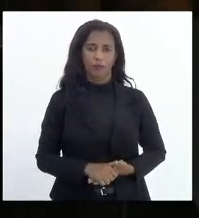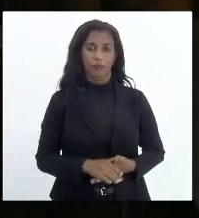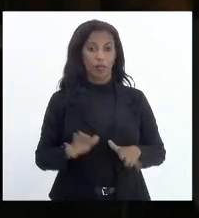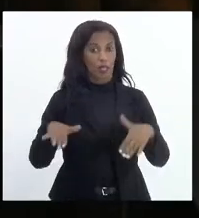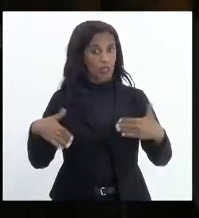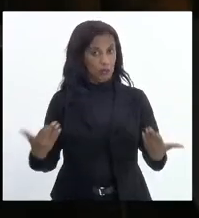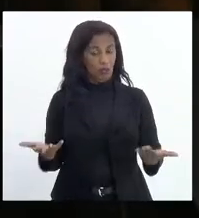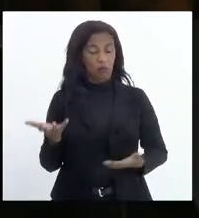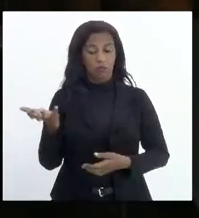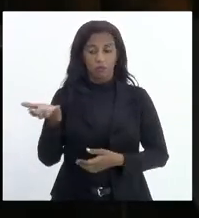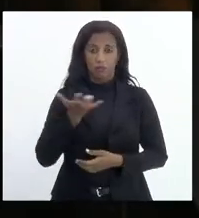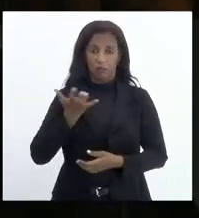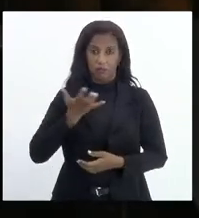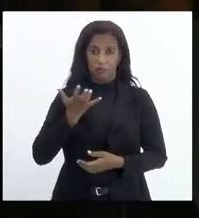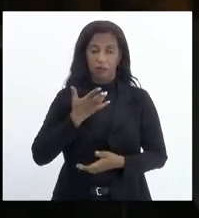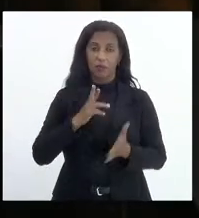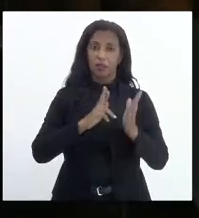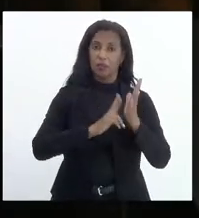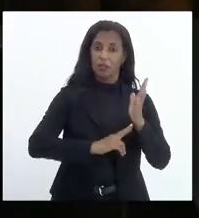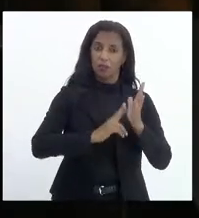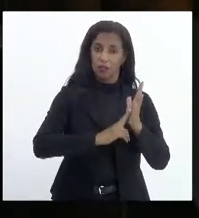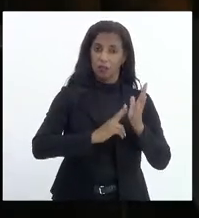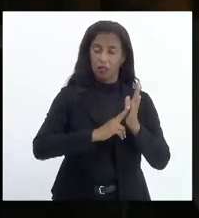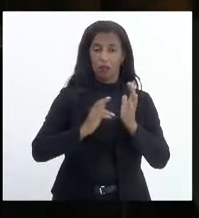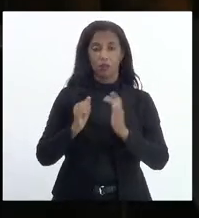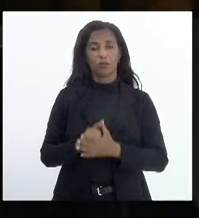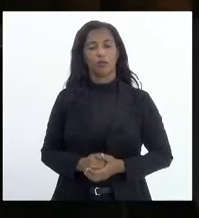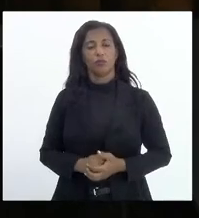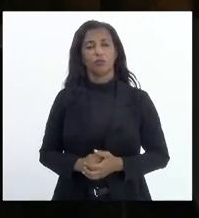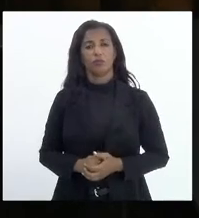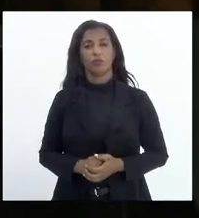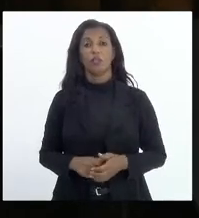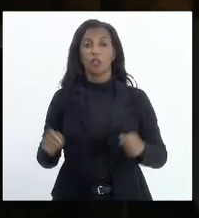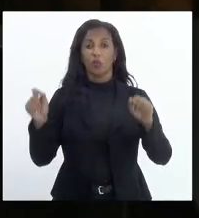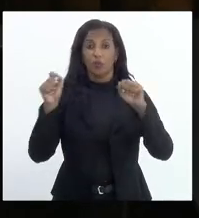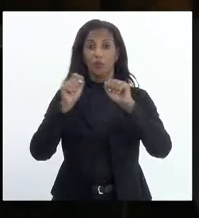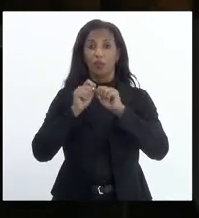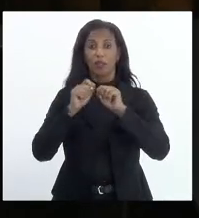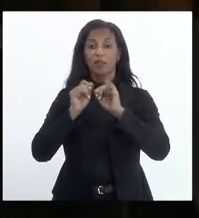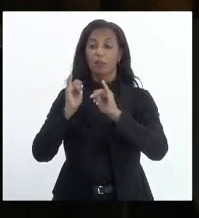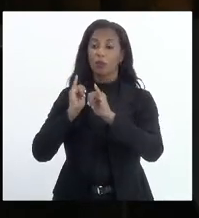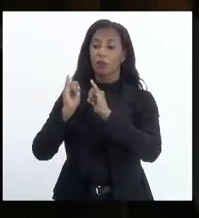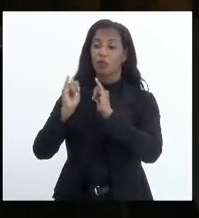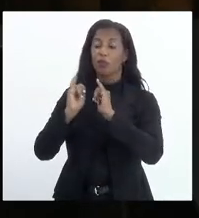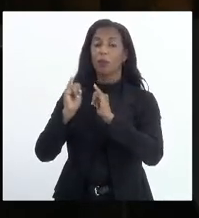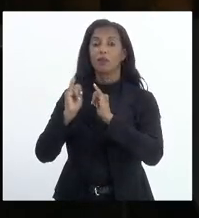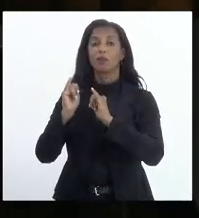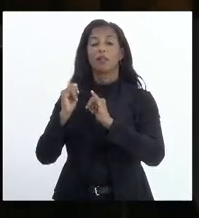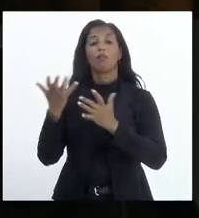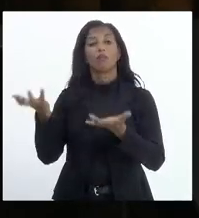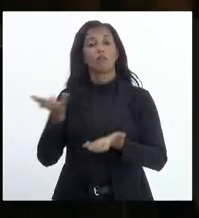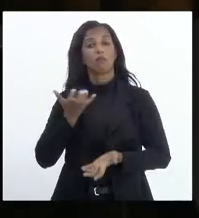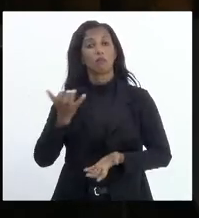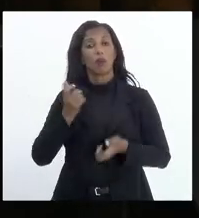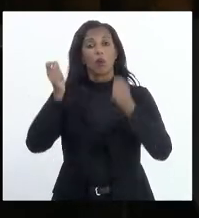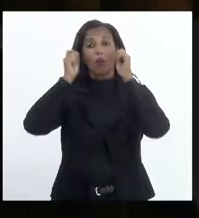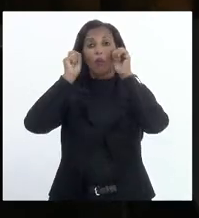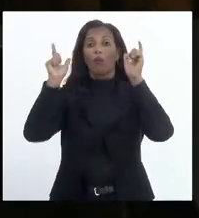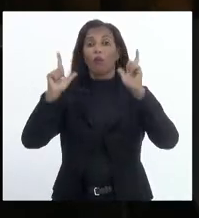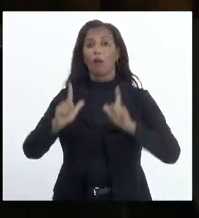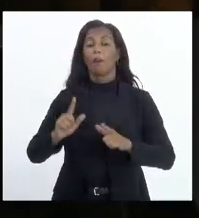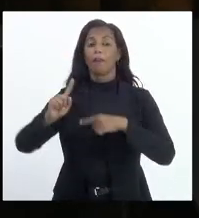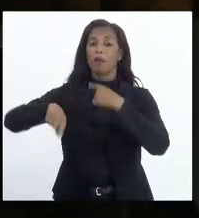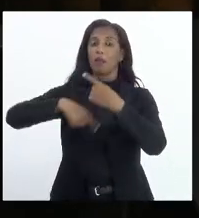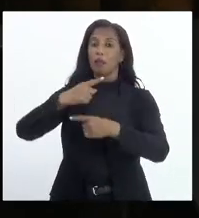queremos esse requerimento de formação e o fazemos como um alerta e lá